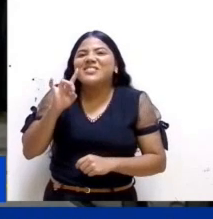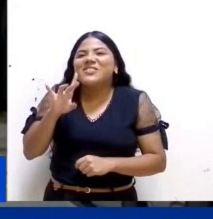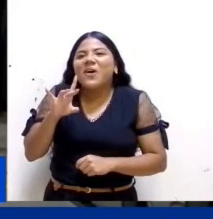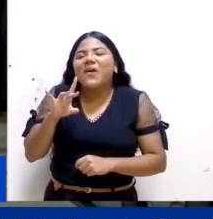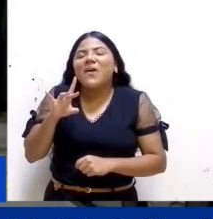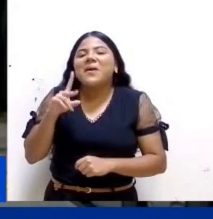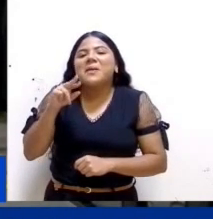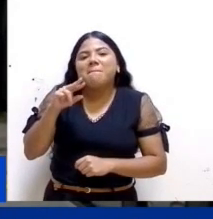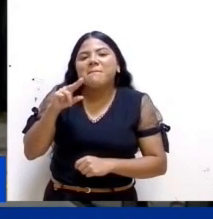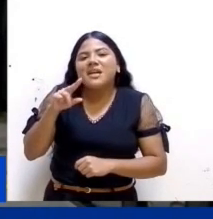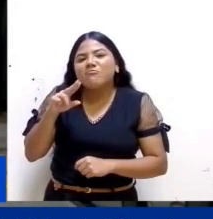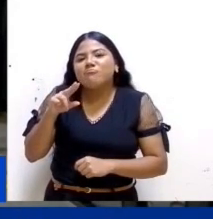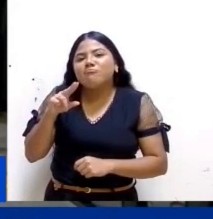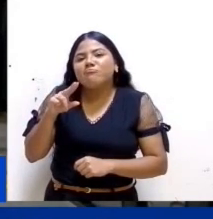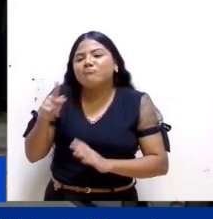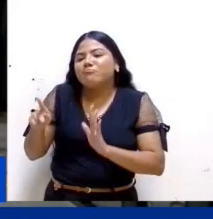pai.